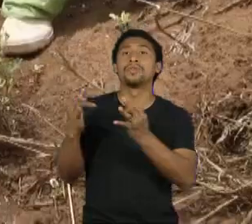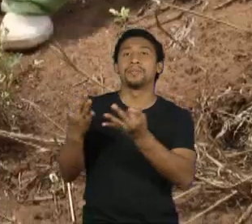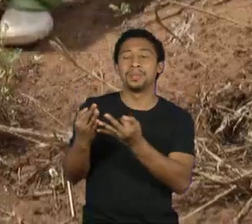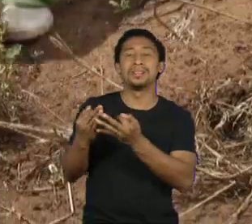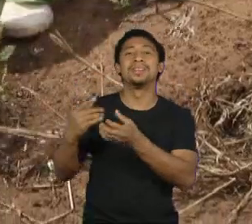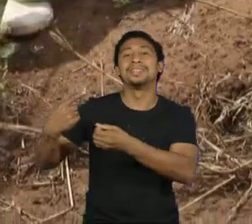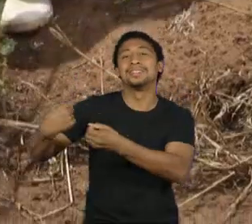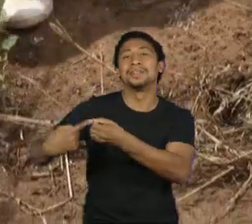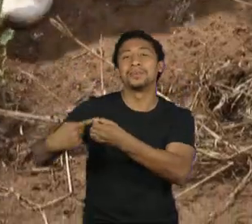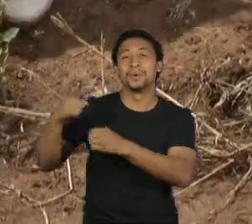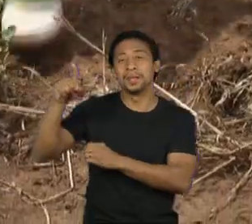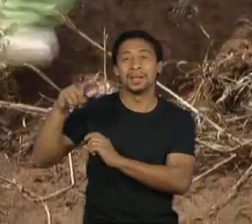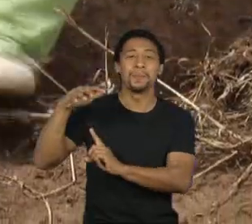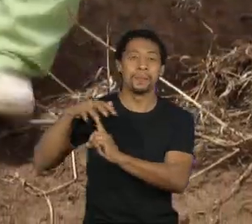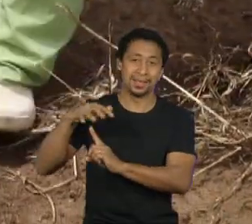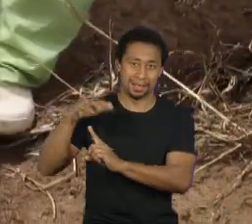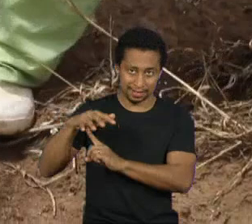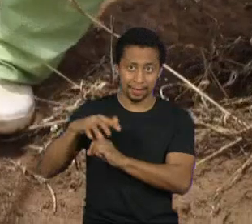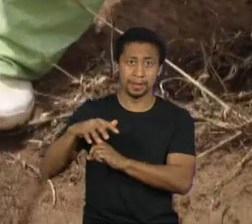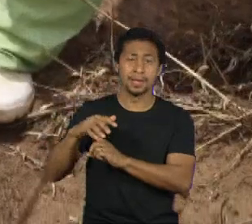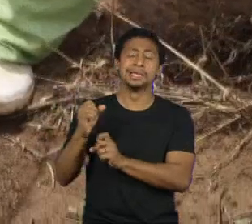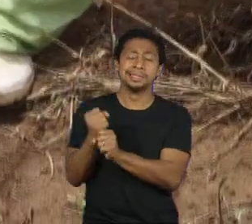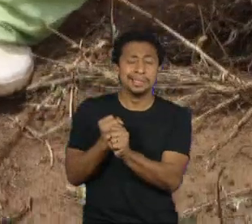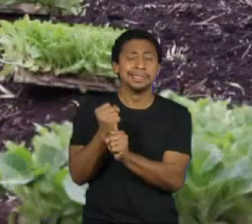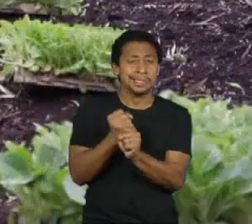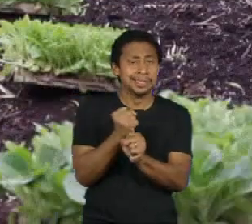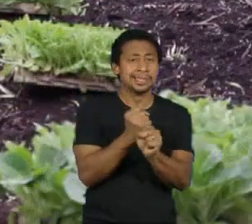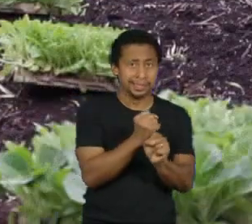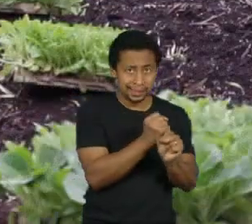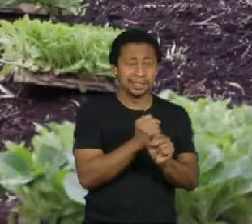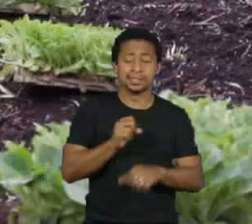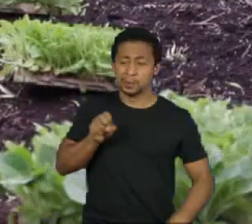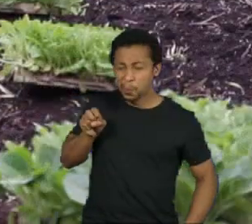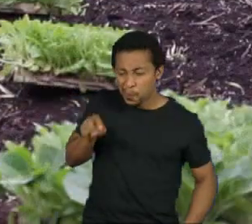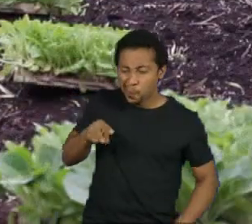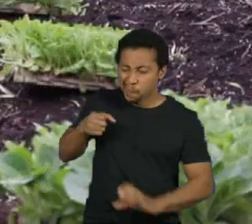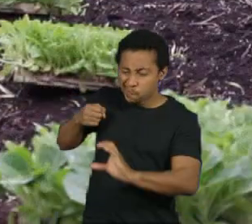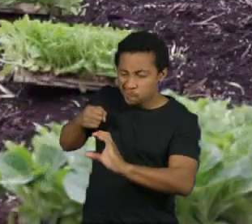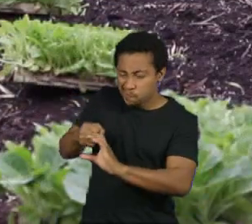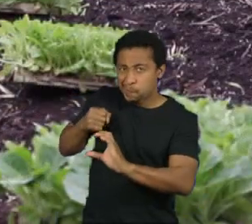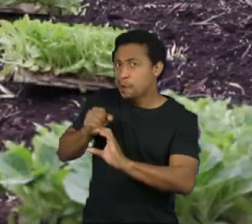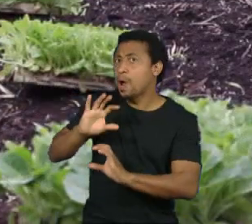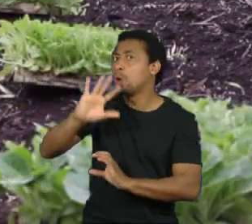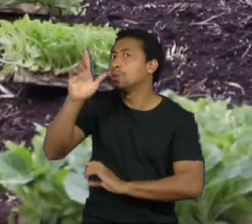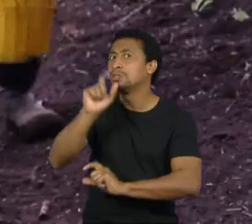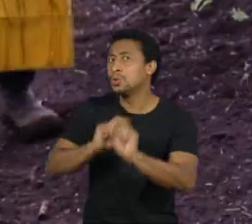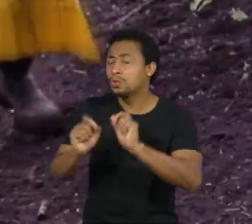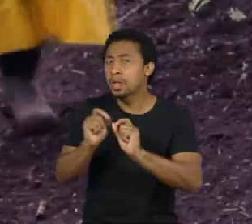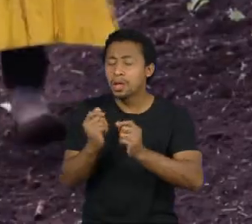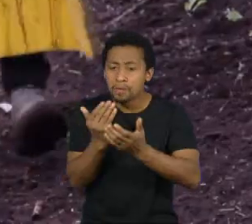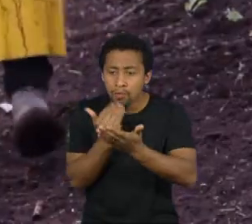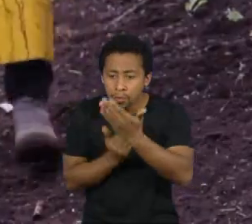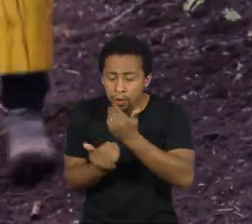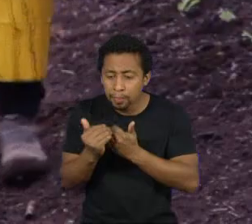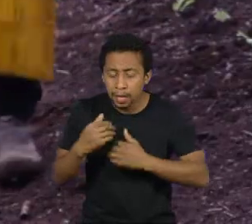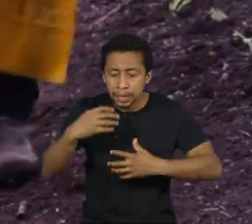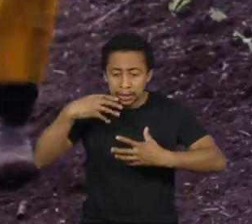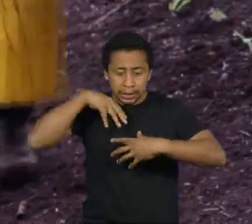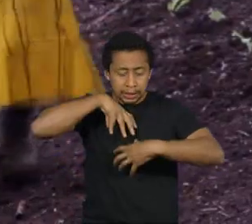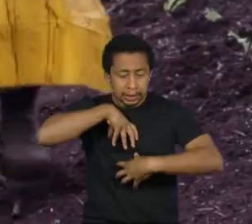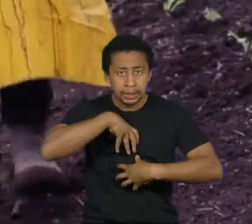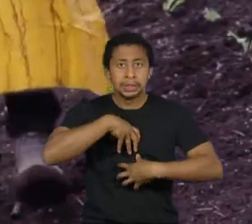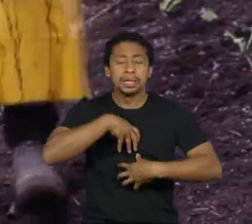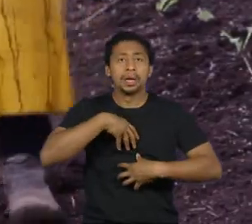Paraná. Décadas de exposição aos agrotóxicos levaram a uma intoxicação crônica, atestada por uma